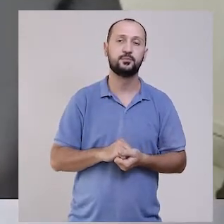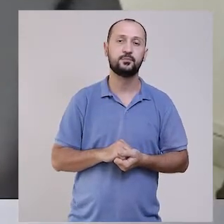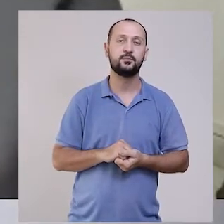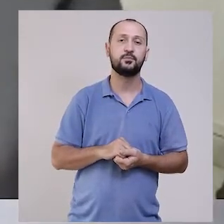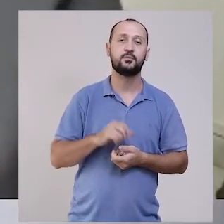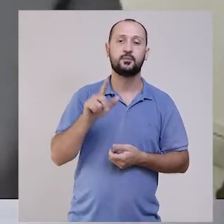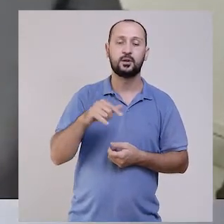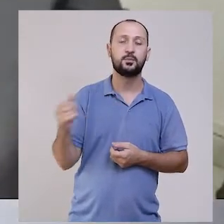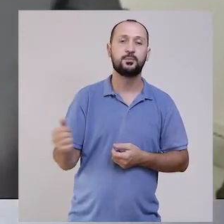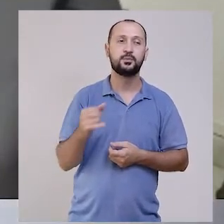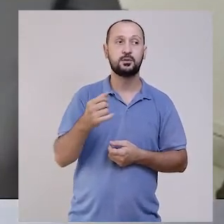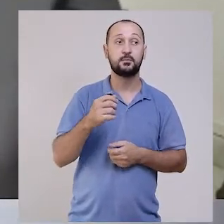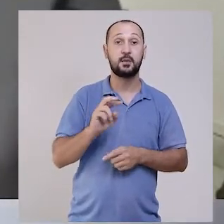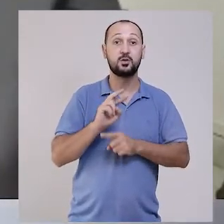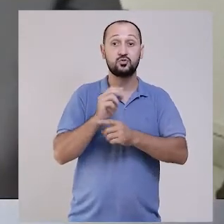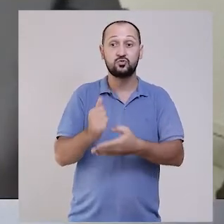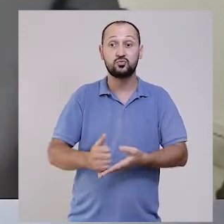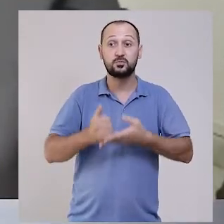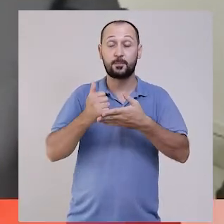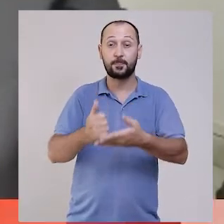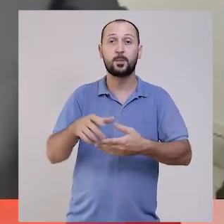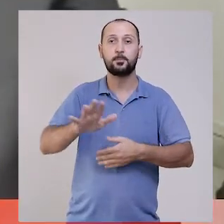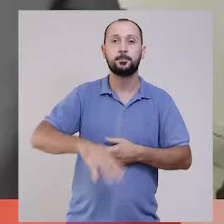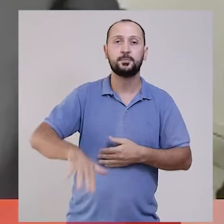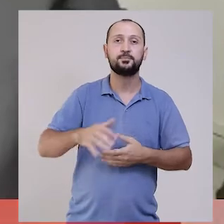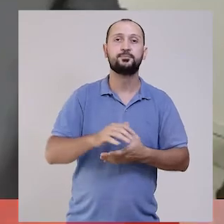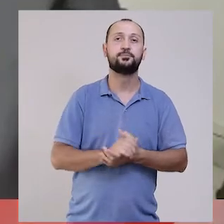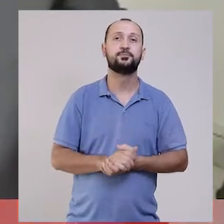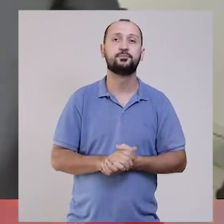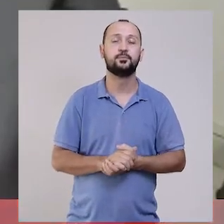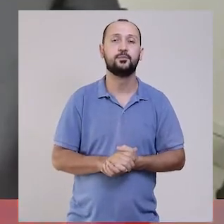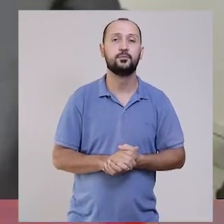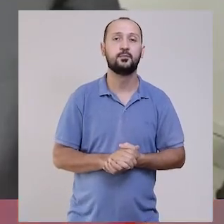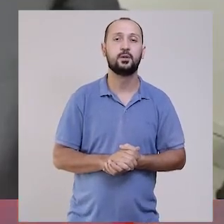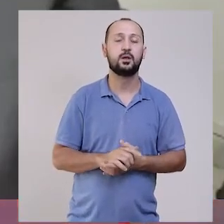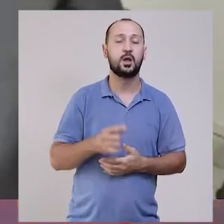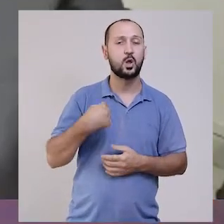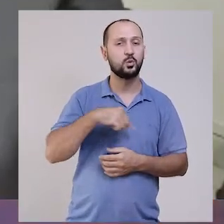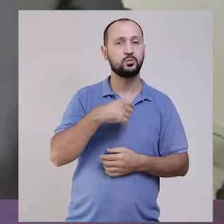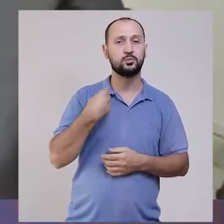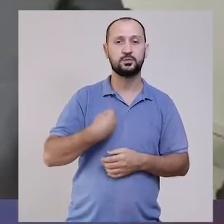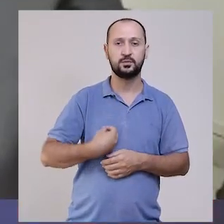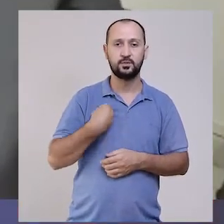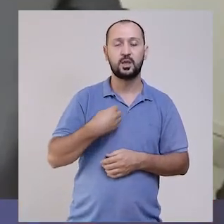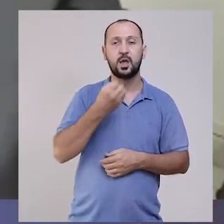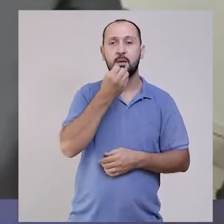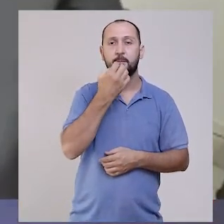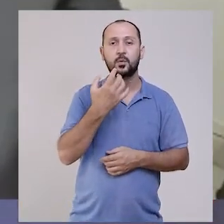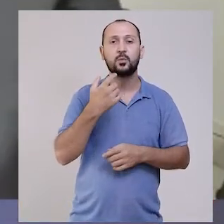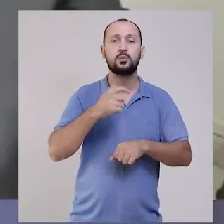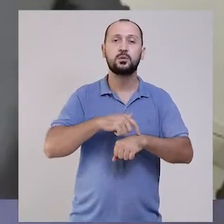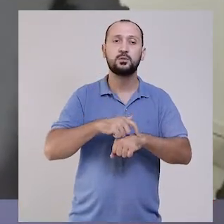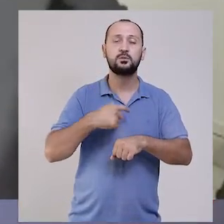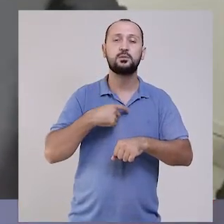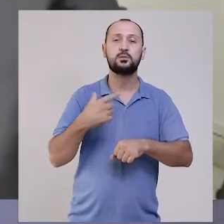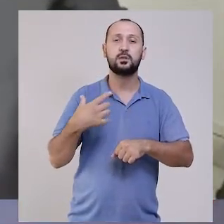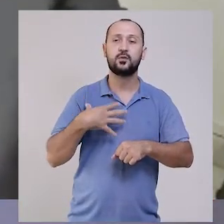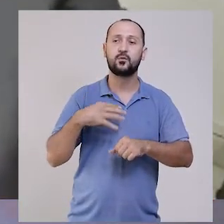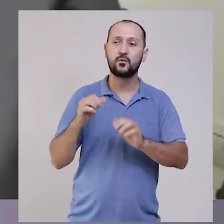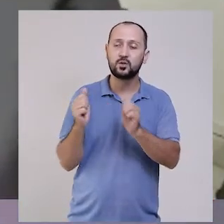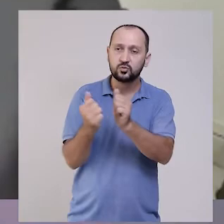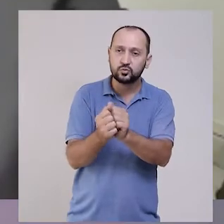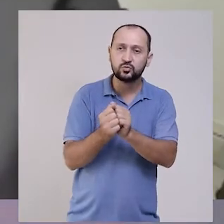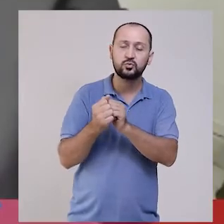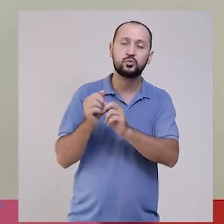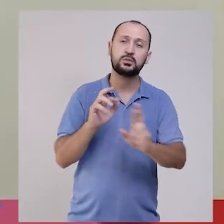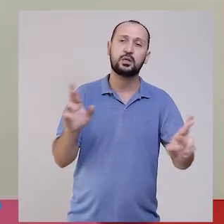bem-estar. Aliás, a nossa vida é boa quando nós temos bons relacionamentos. Os relacionamentos